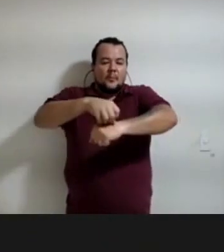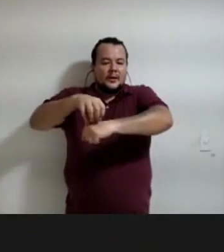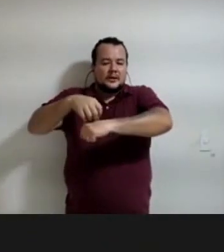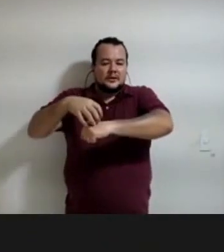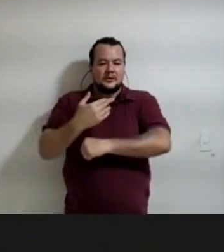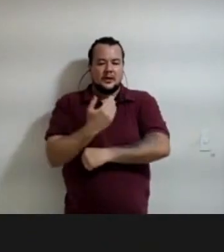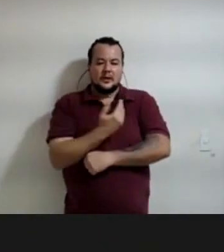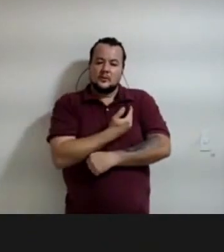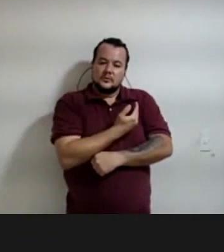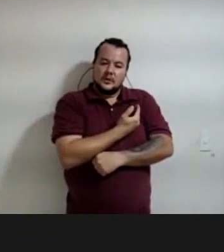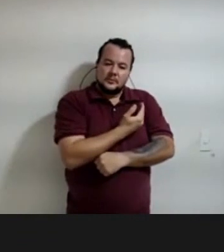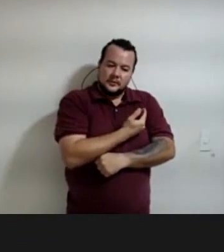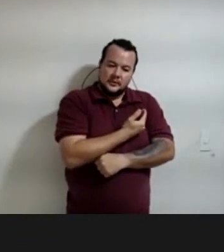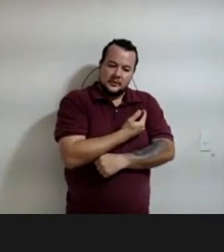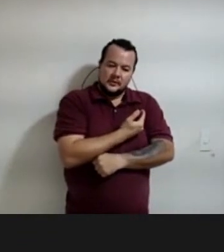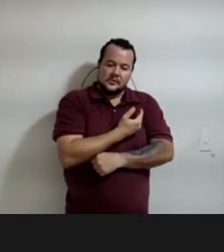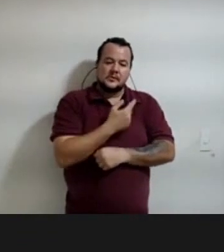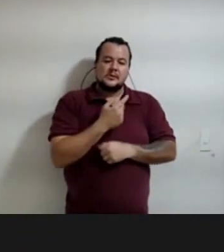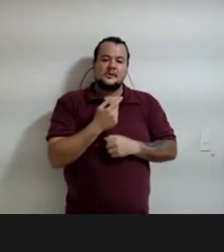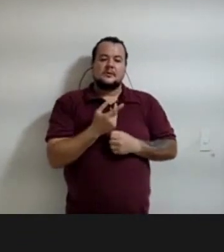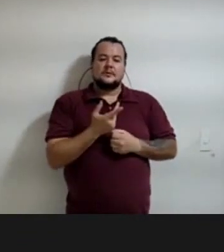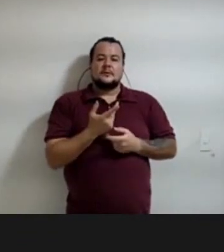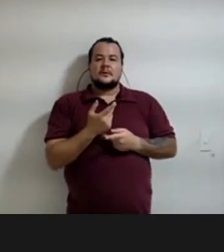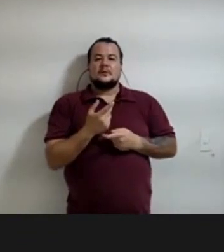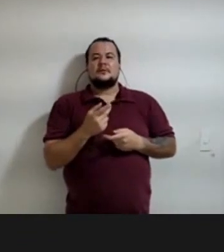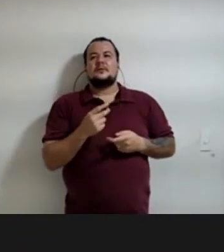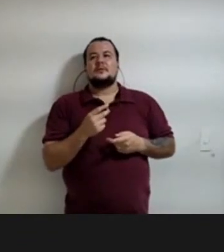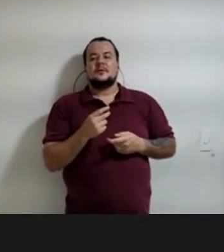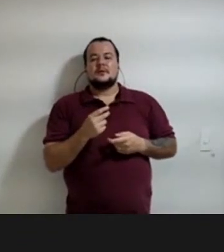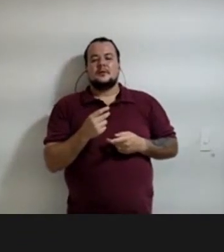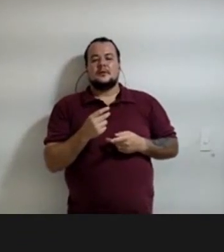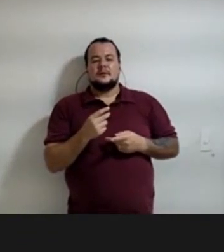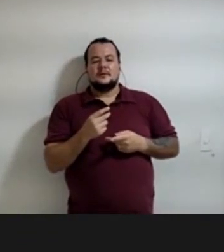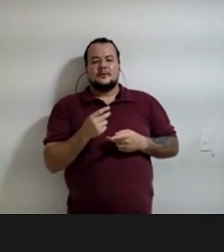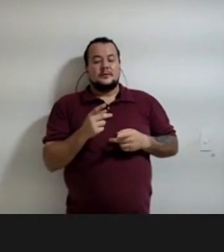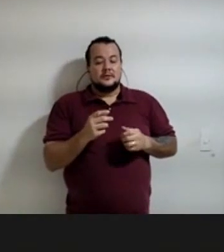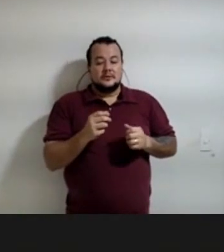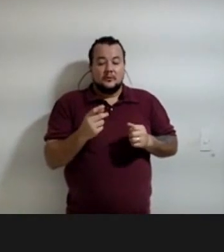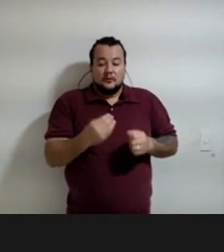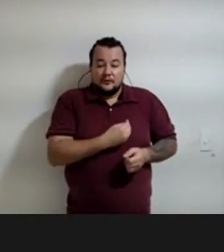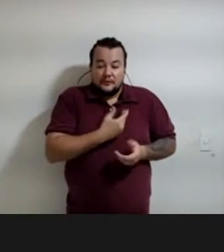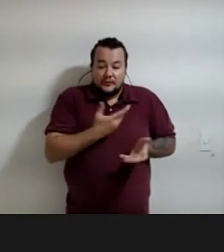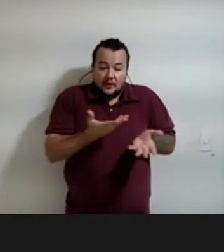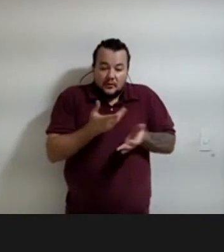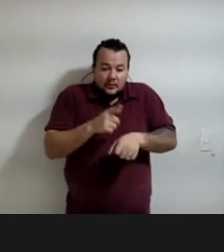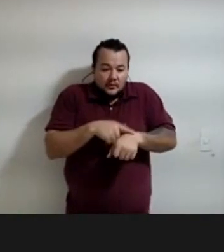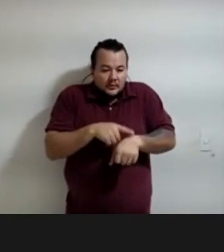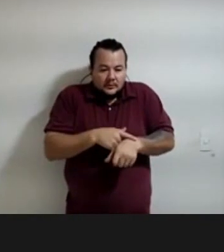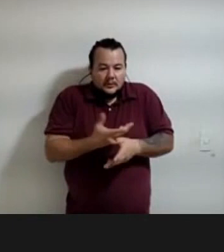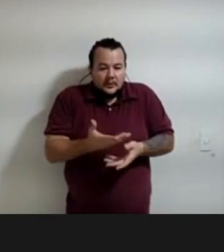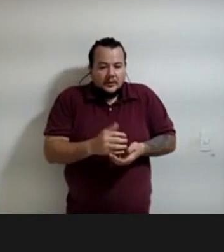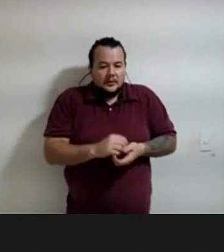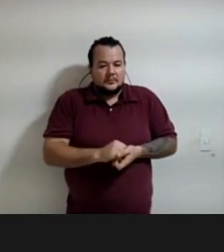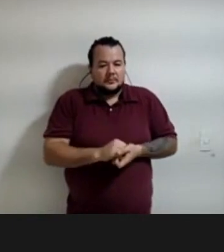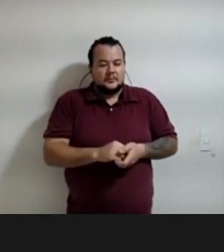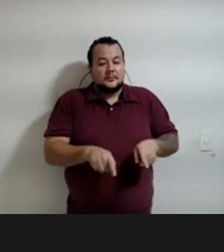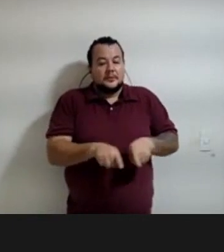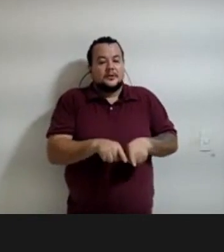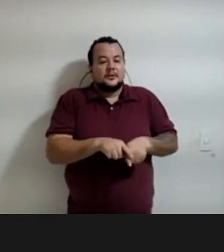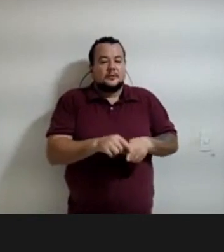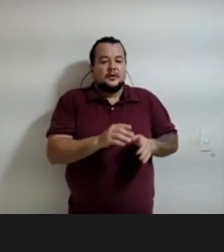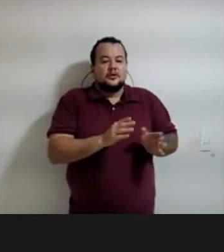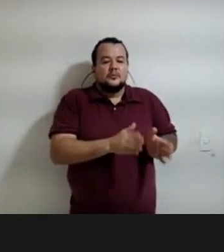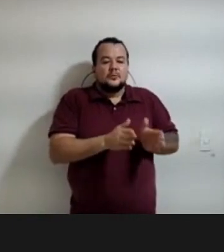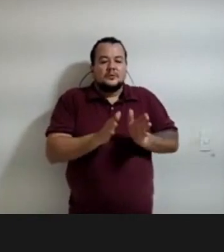colegas e colegas que faz, por fazer parte desse tempo, dessa conjuntura e do processo de construção desse